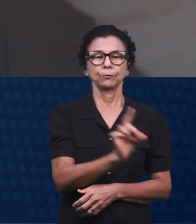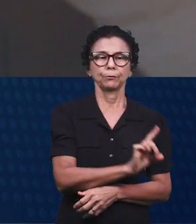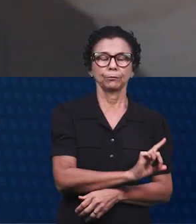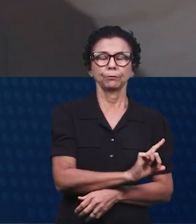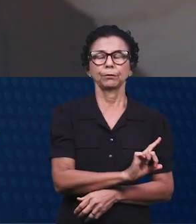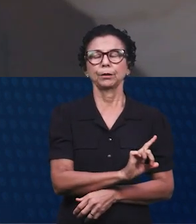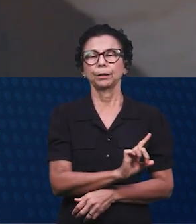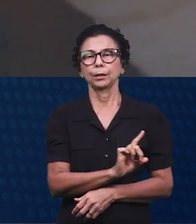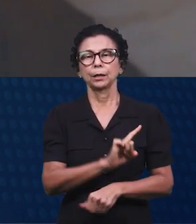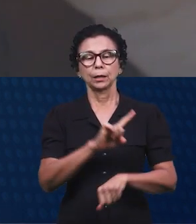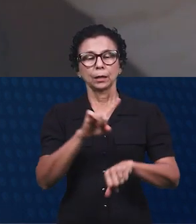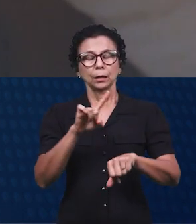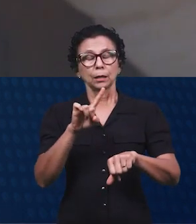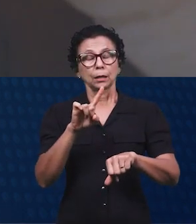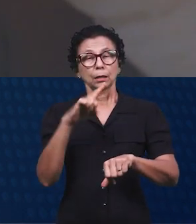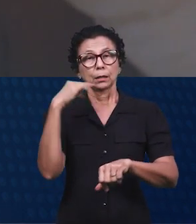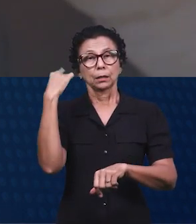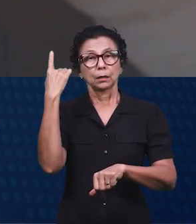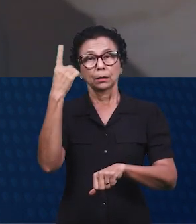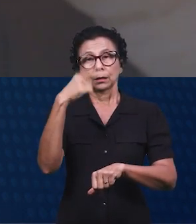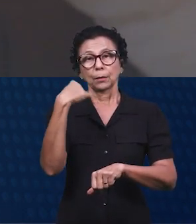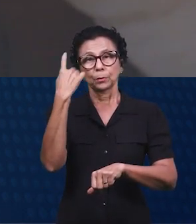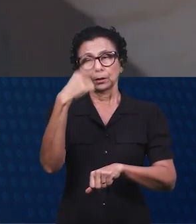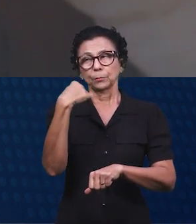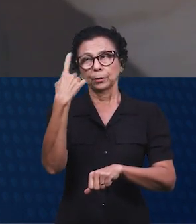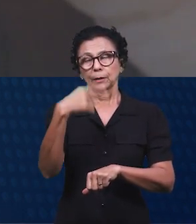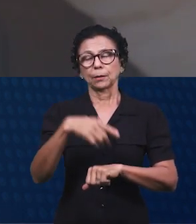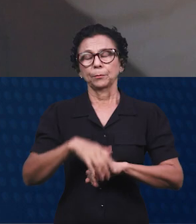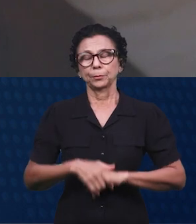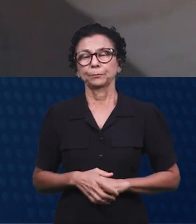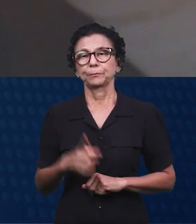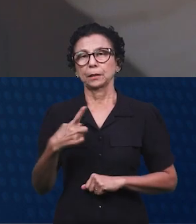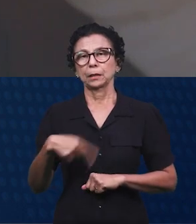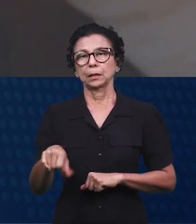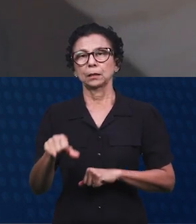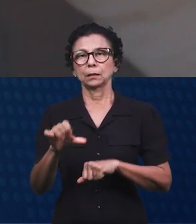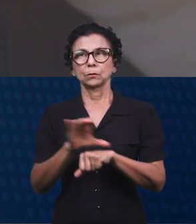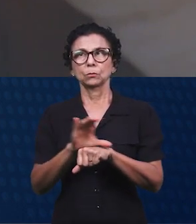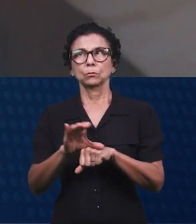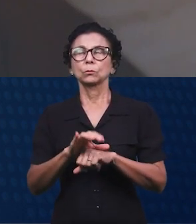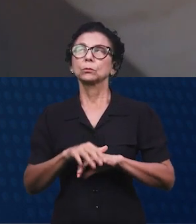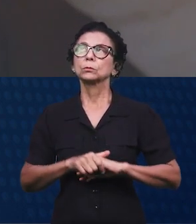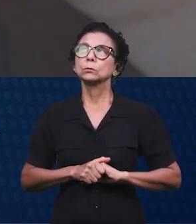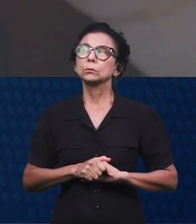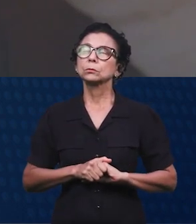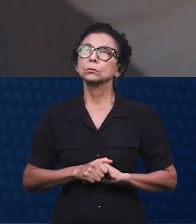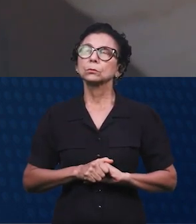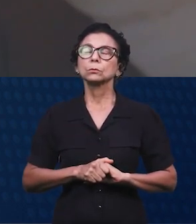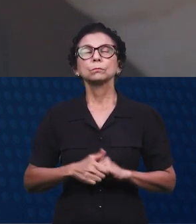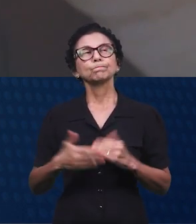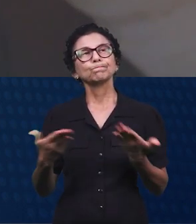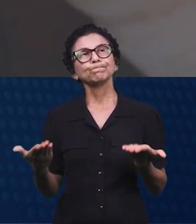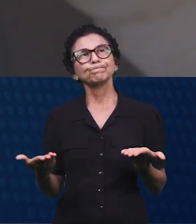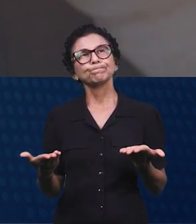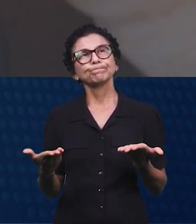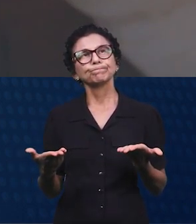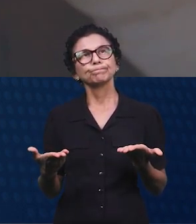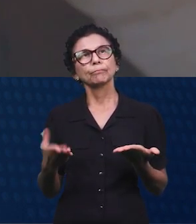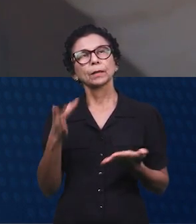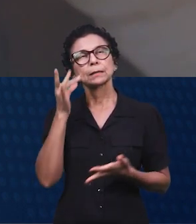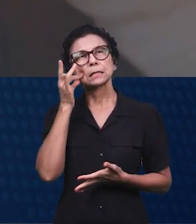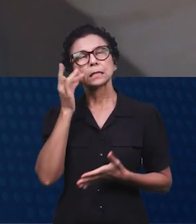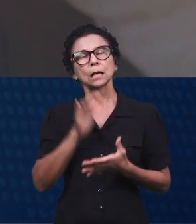do programa. Para ir ao curso presencial, você vai ter que vai de carro, vai de Uber, vai